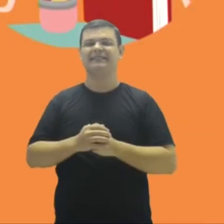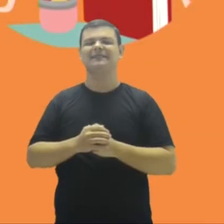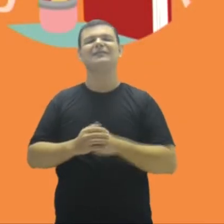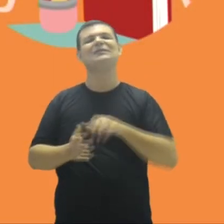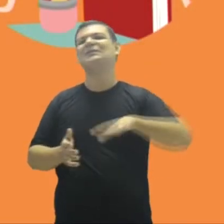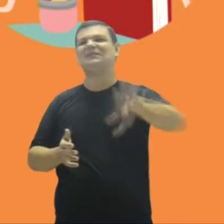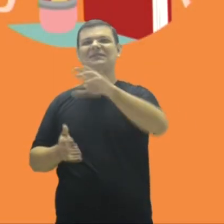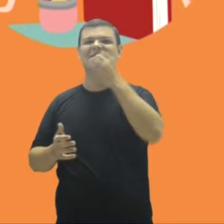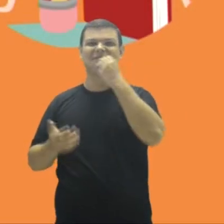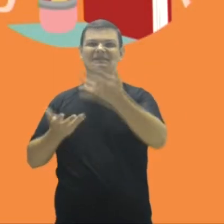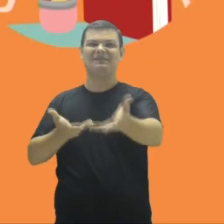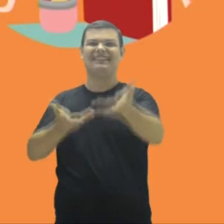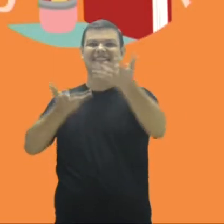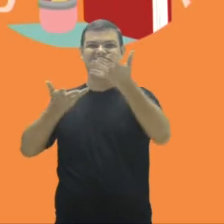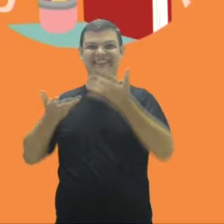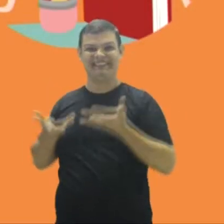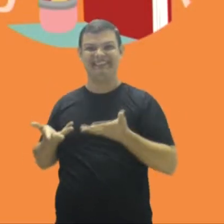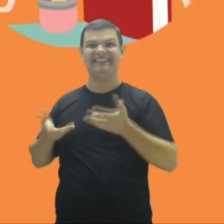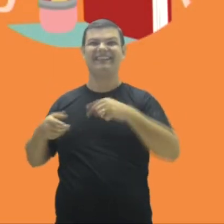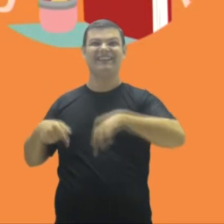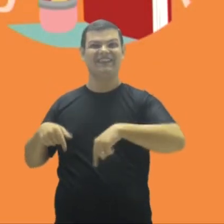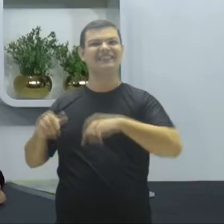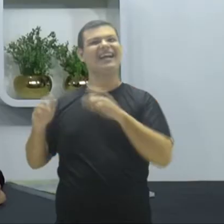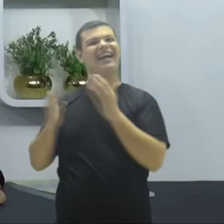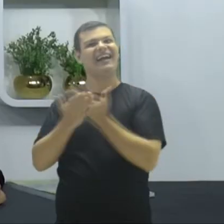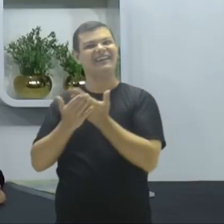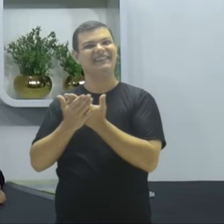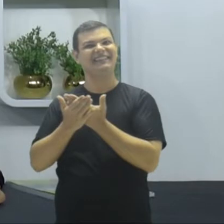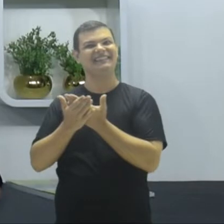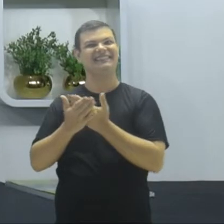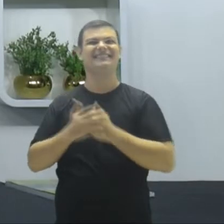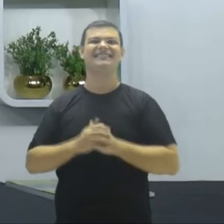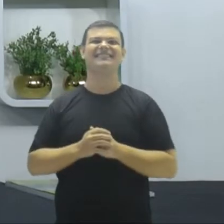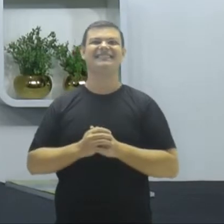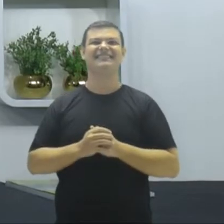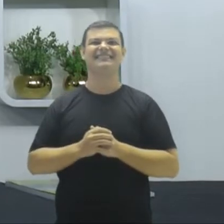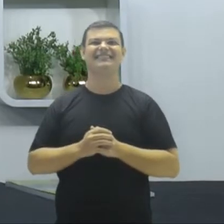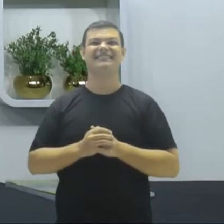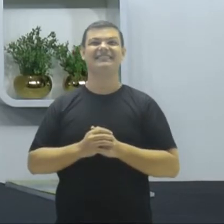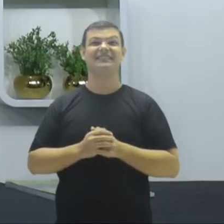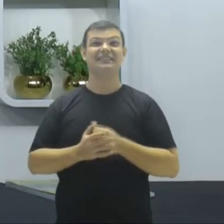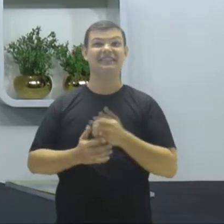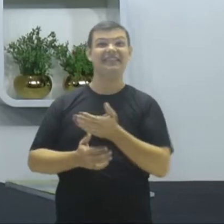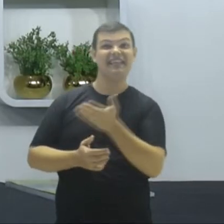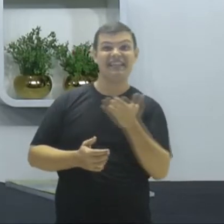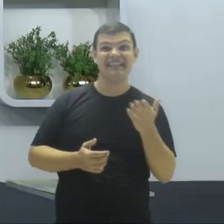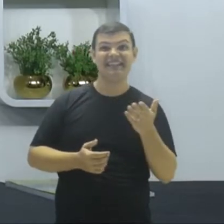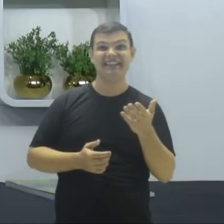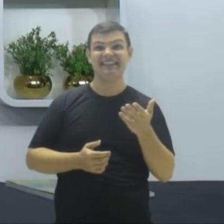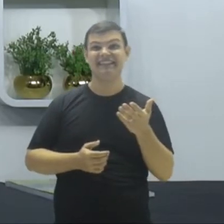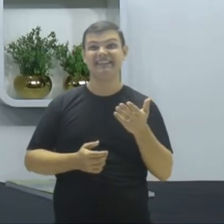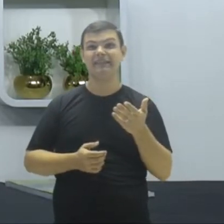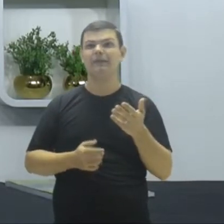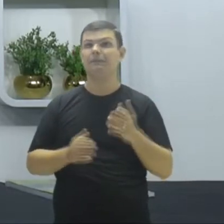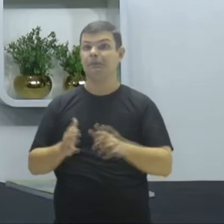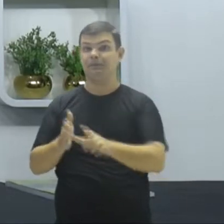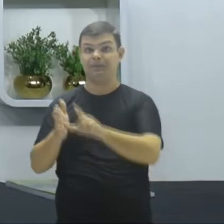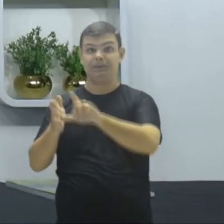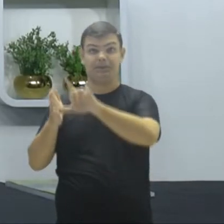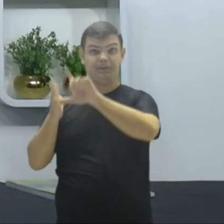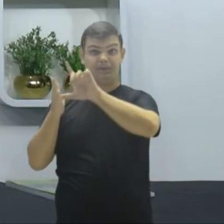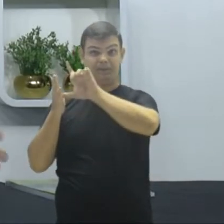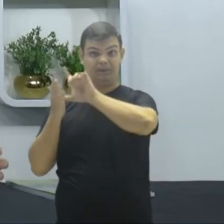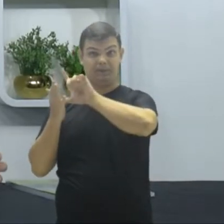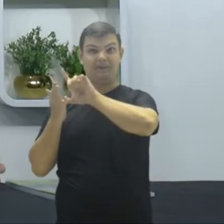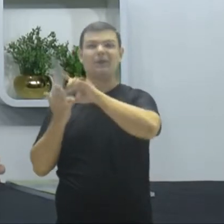Seja muito bem-vindo à nossa aula. E aí, crianças, antes de a